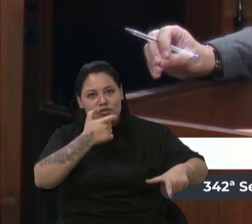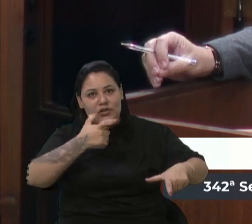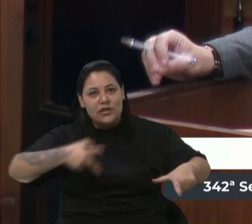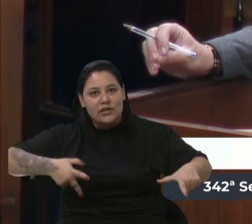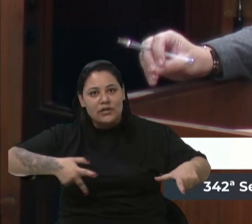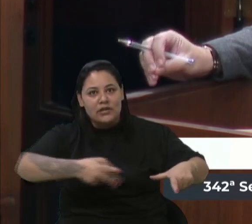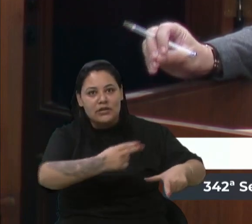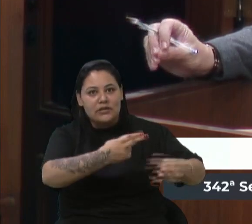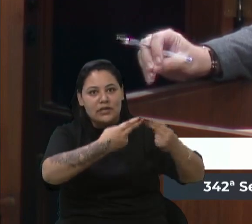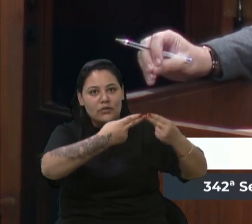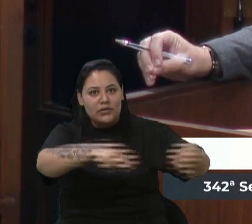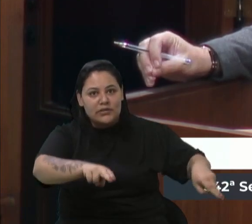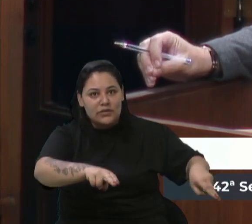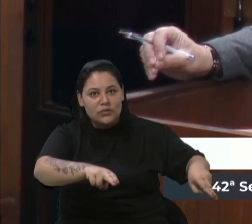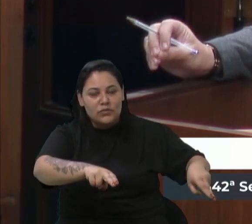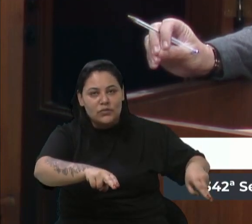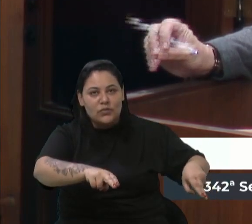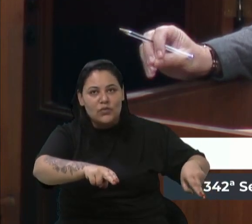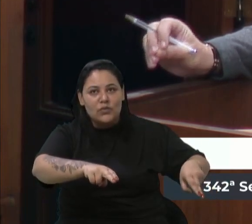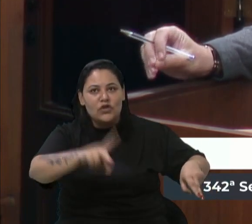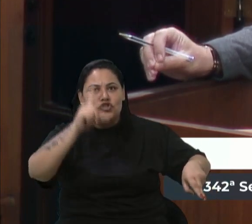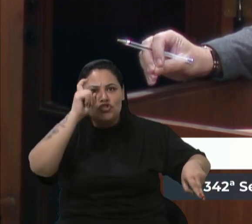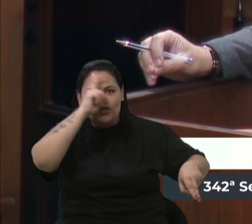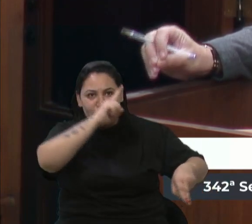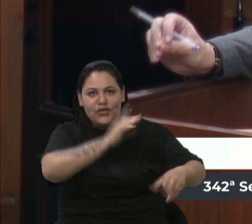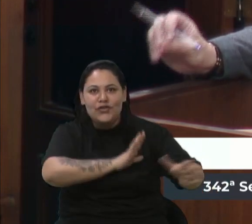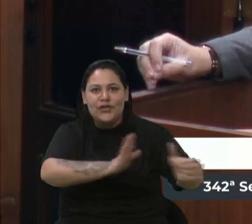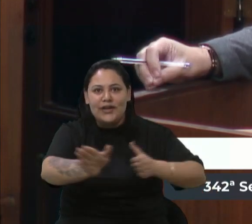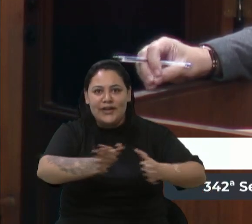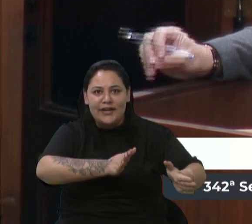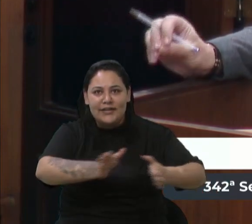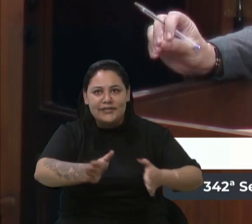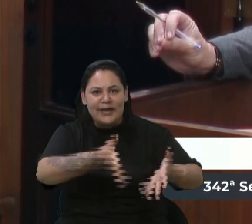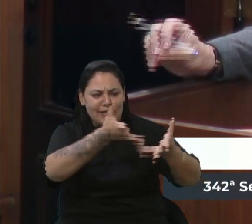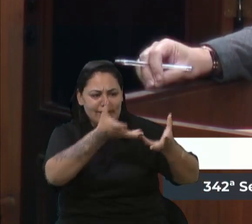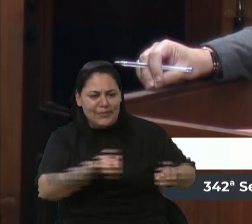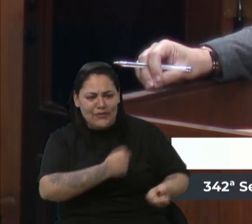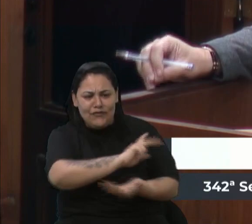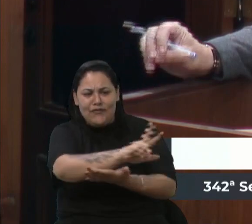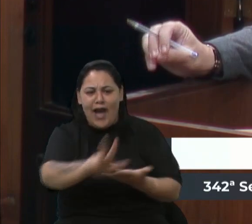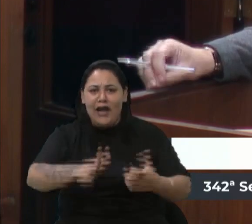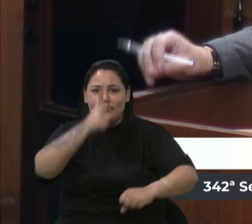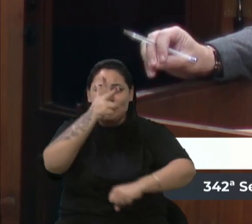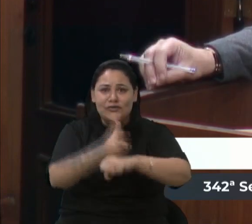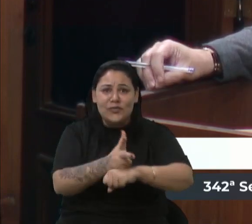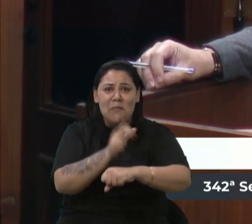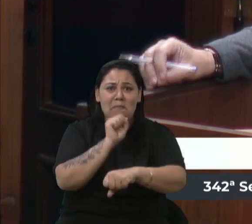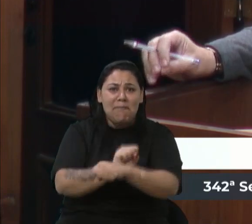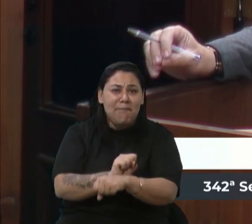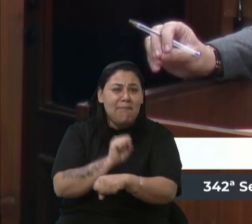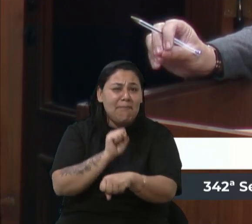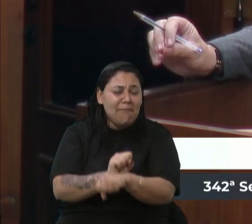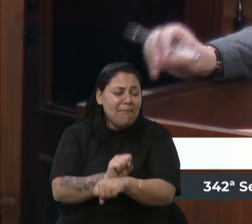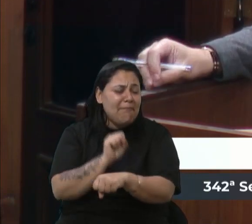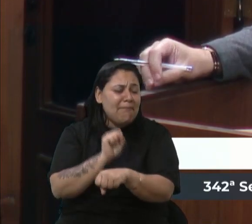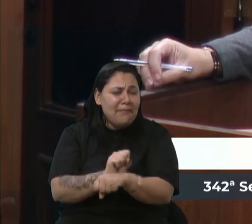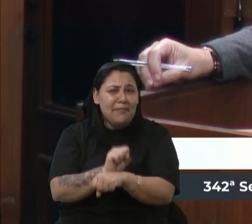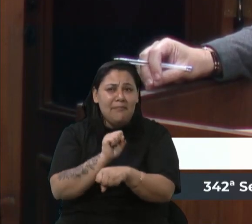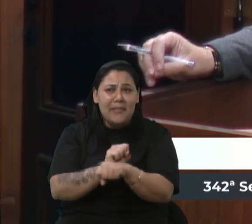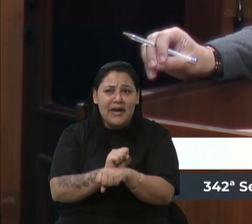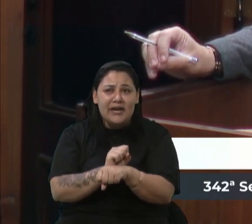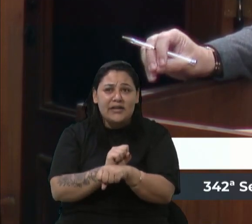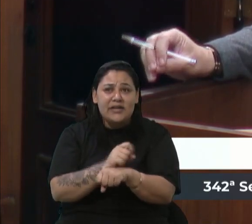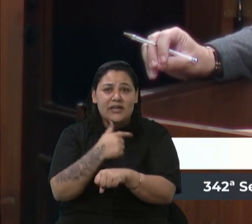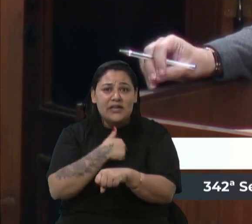era intransitável. Eu recebi vários vídeos, olha, estou aqui parado há não sei quanto tempo e tal. E passando por